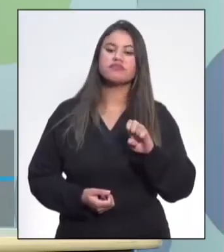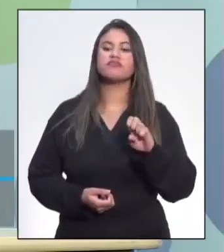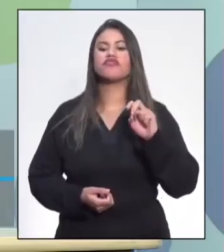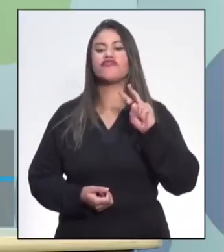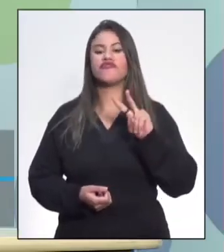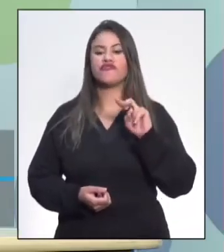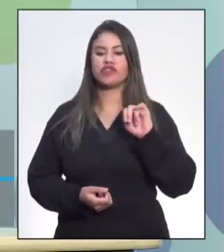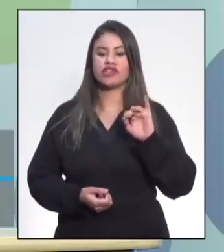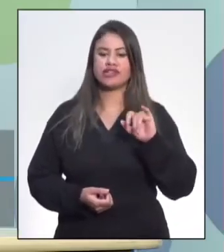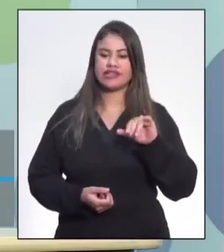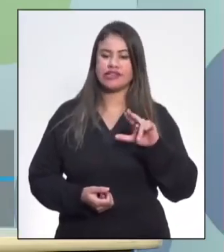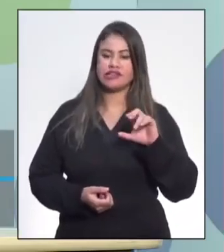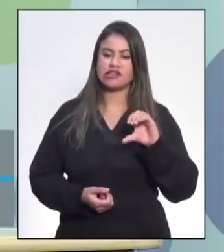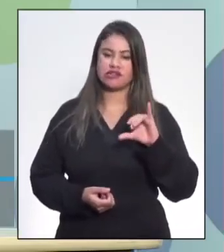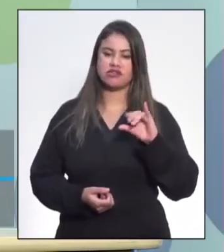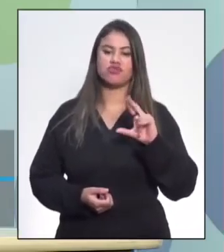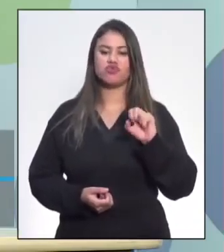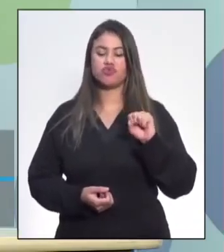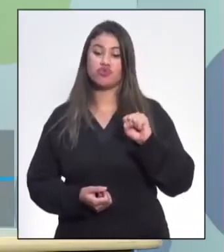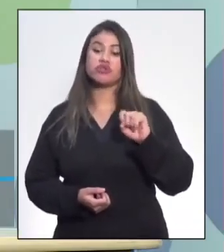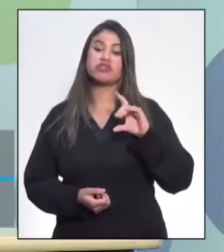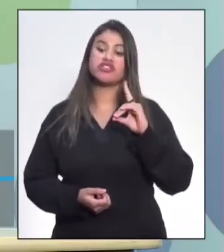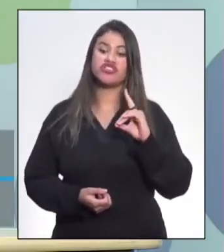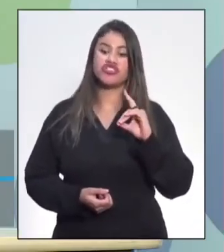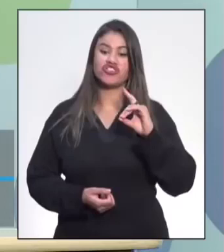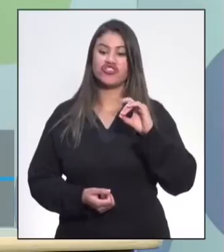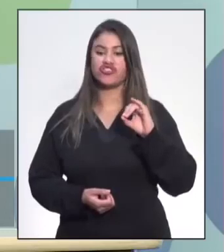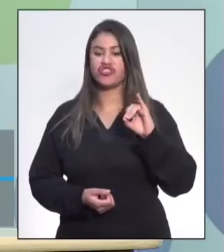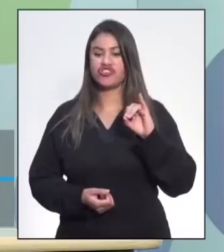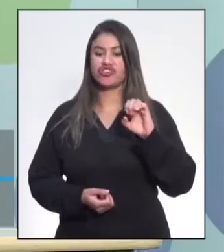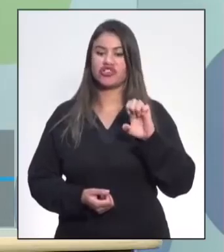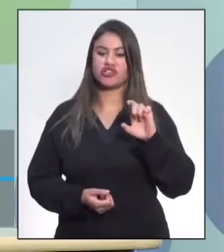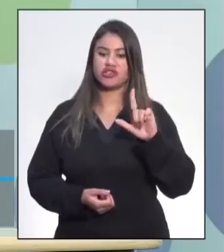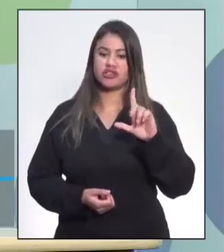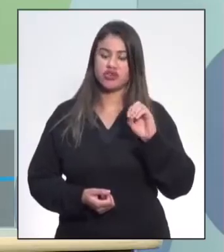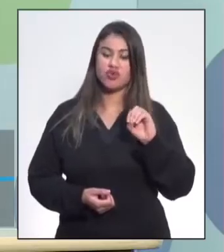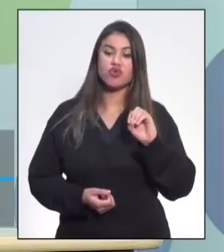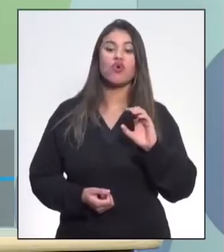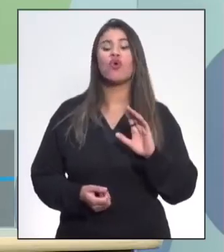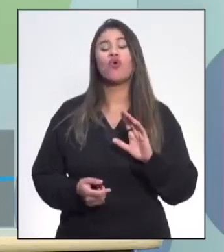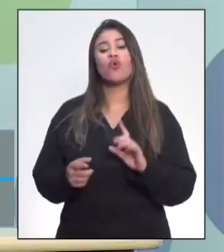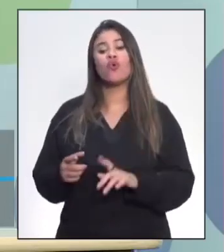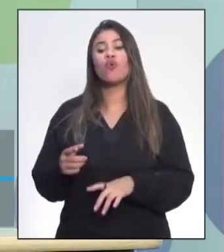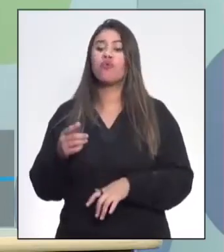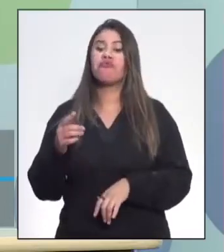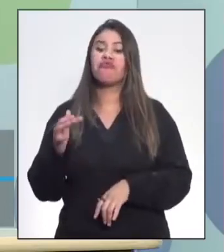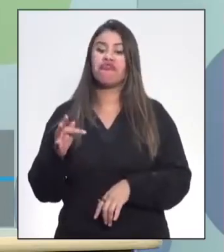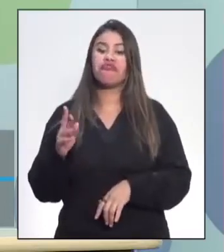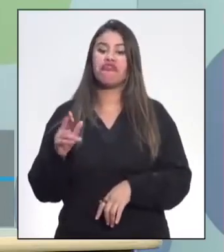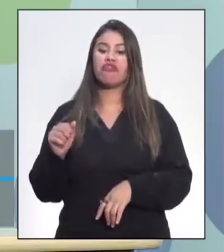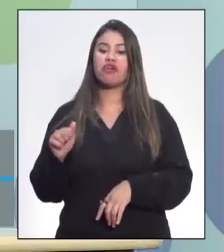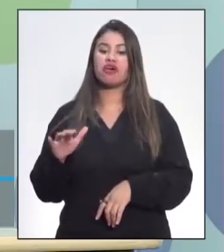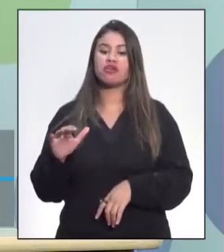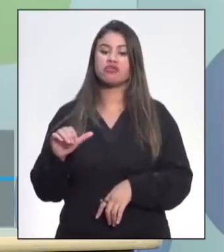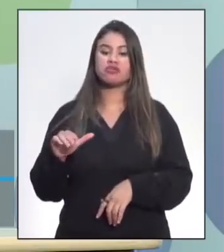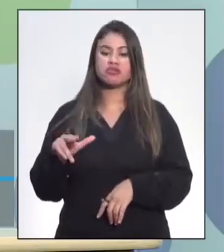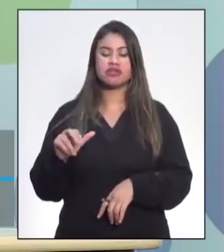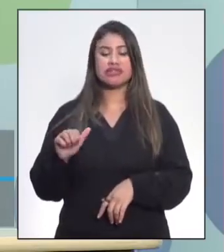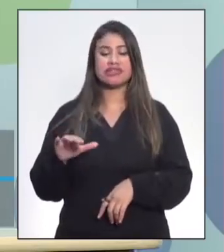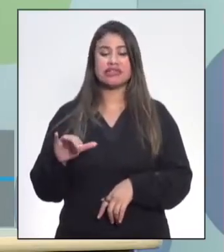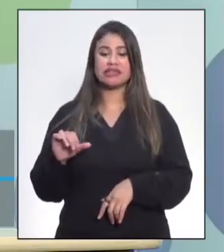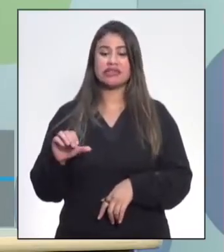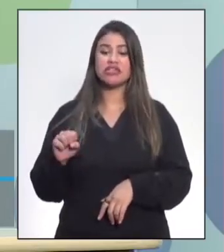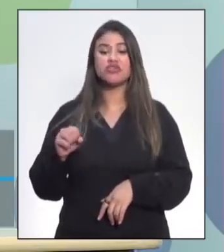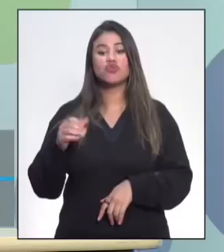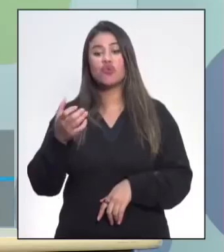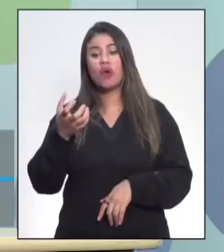né, enquanto que alguns responderam, como o Francisco, que absorveu. Né, e alguns estão dizendo que ainda estão confusos